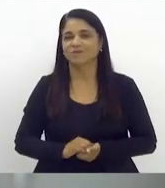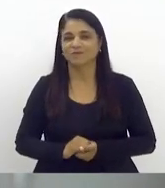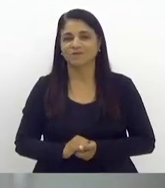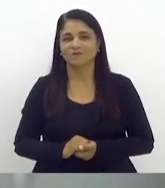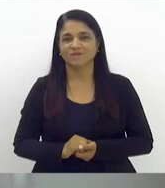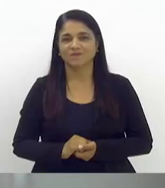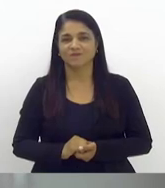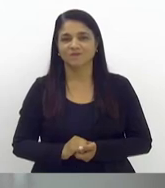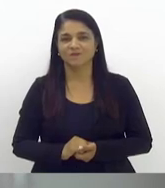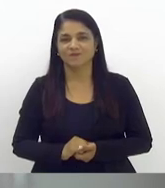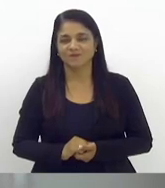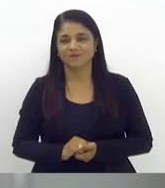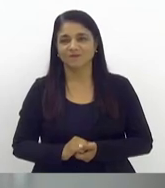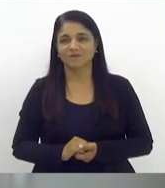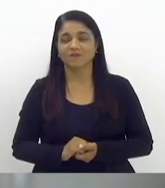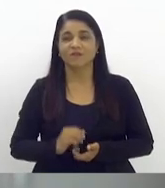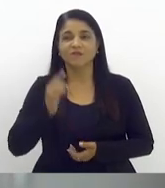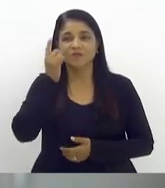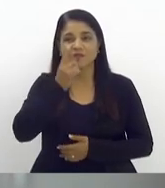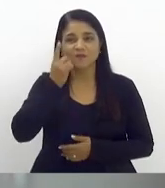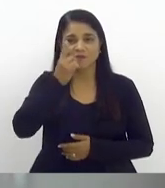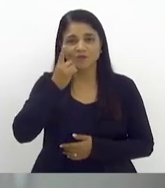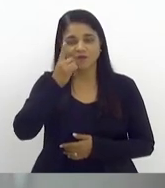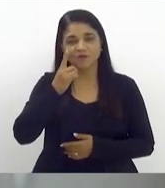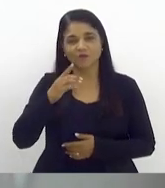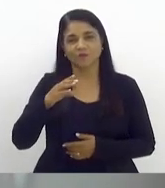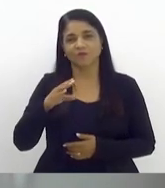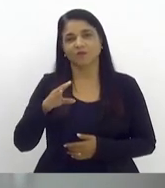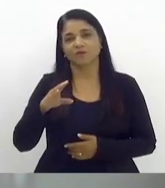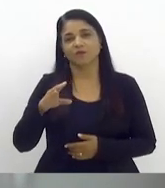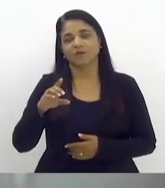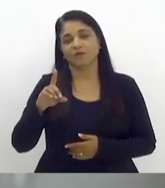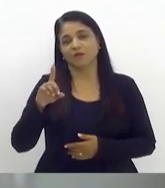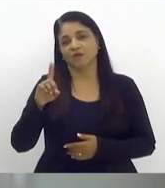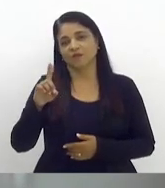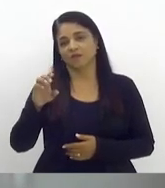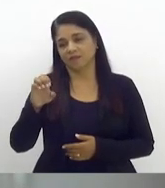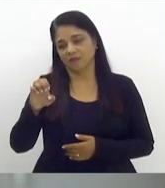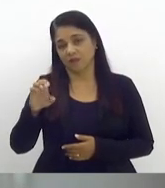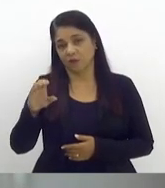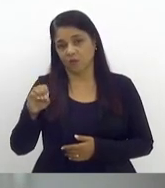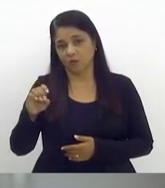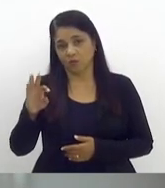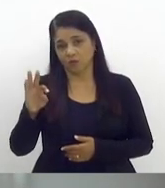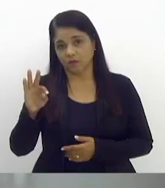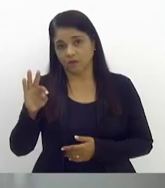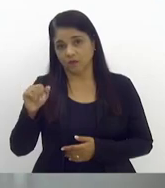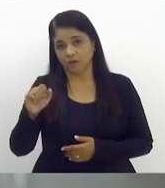Olha só. Deputado doutor Deodalto está querendo modificar uma lei,